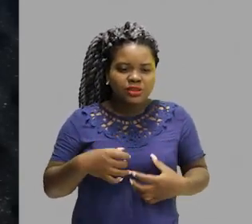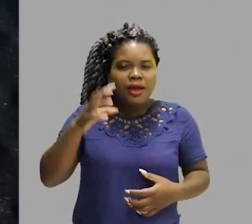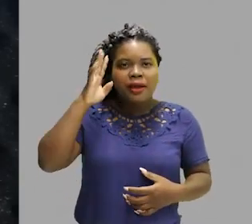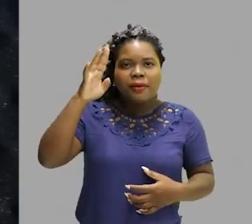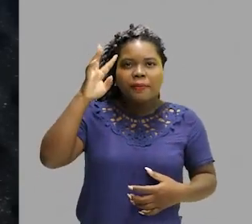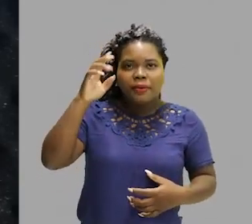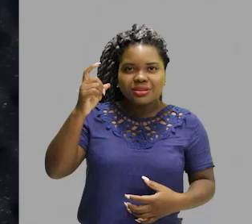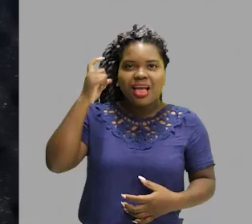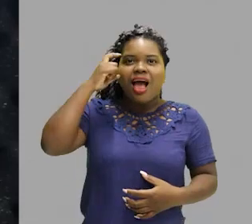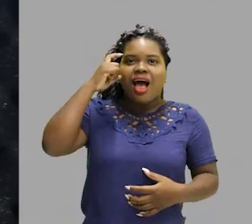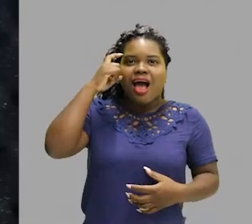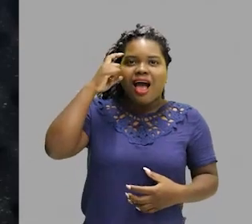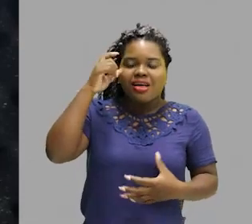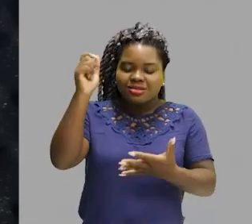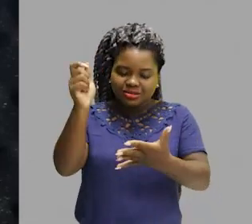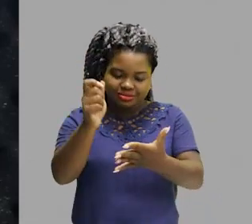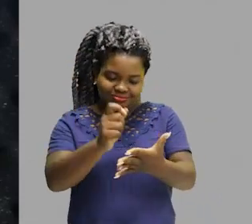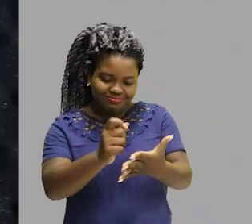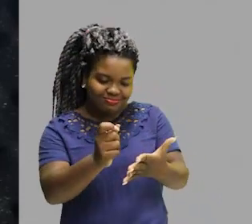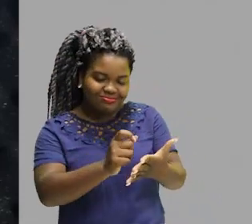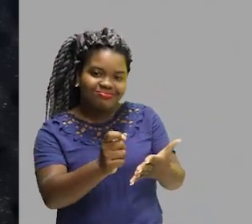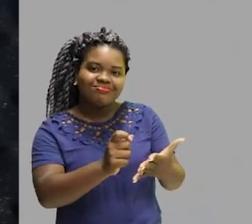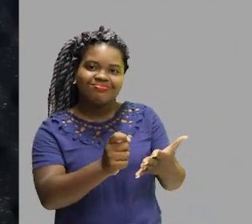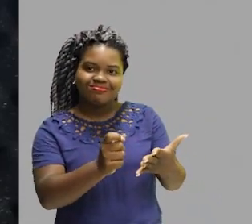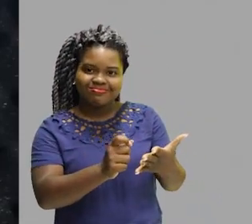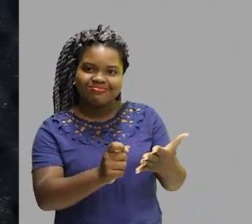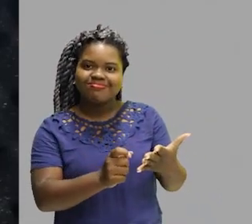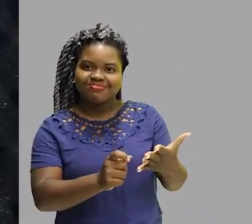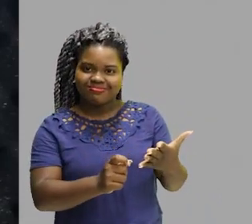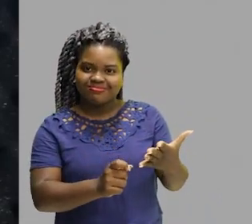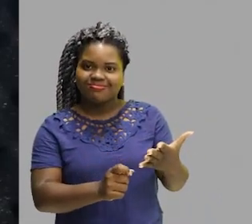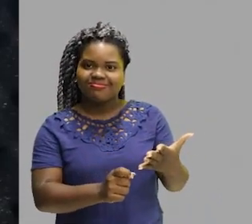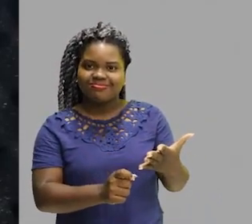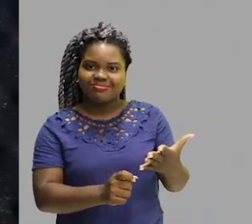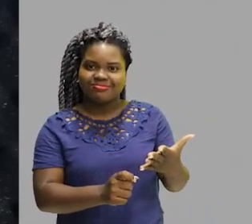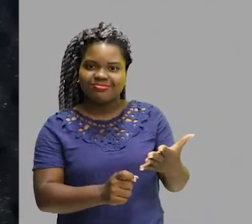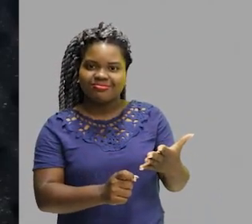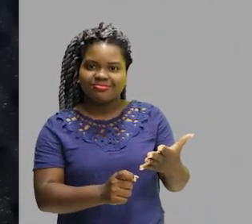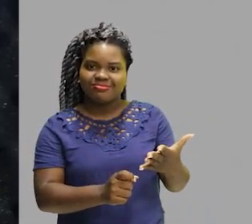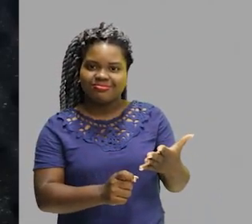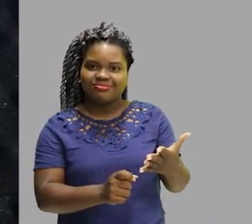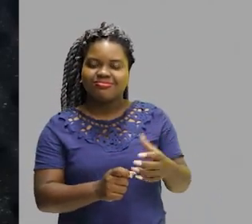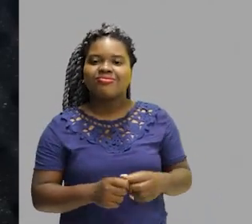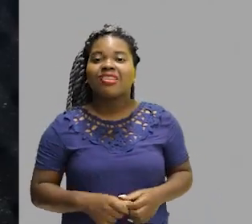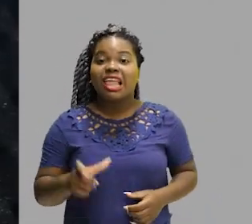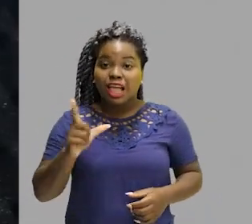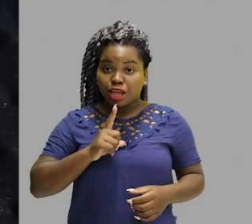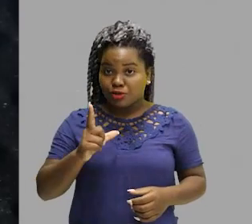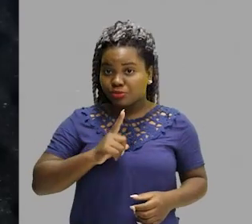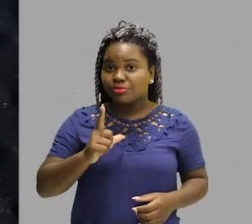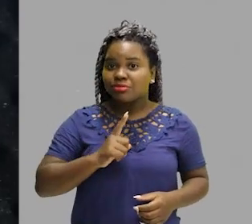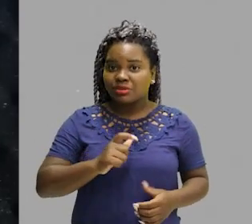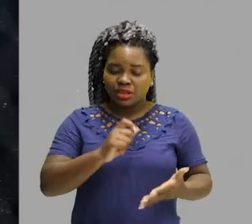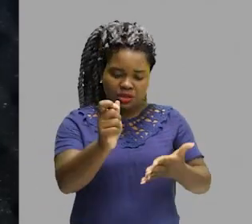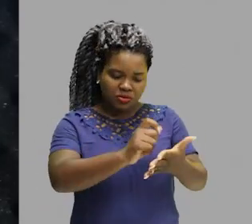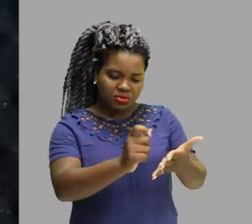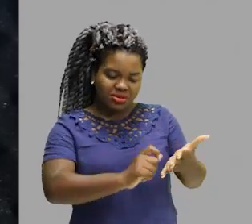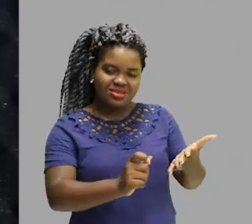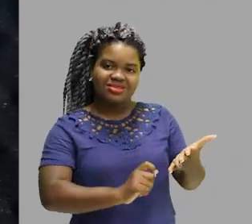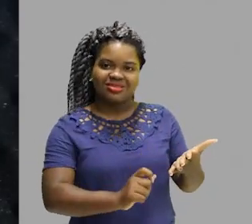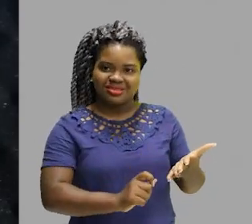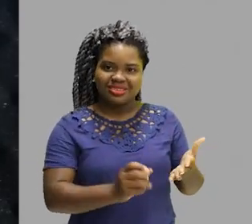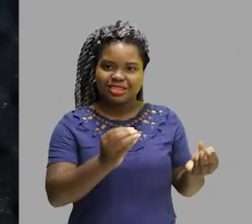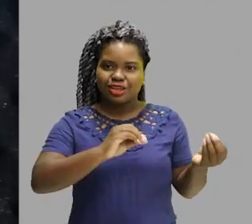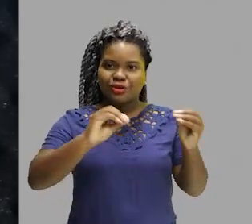eu tenho poesias escritas e publicadas. Então eu posso trazer em uma outra aula, vou colocar para